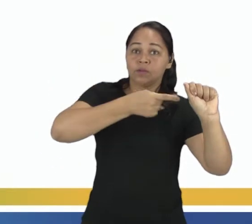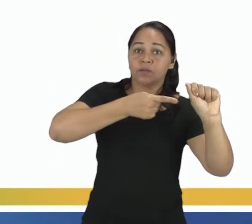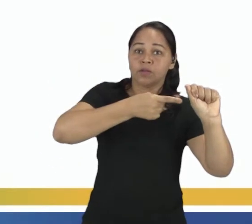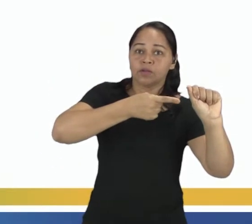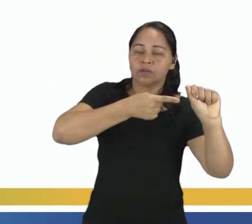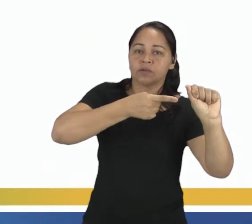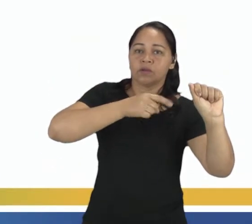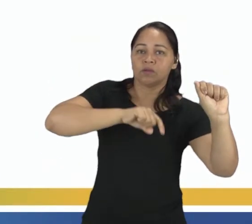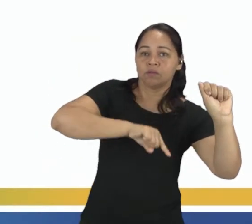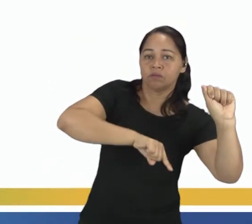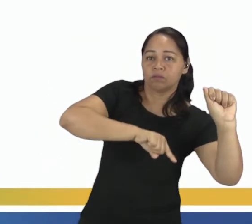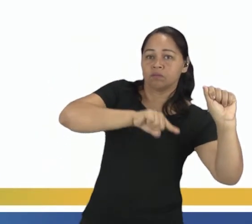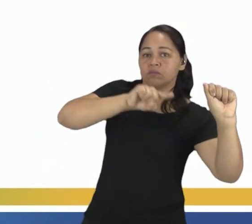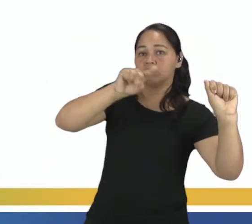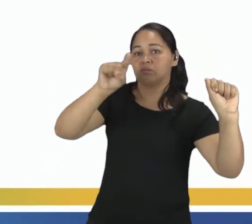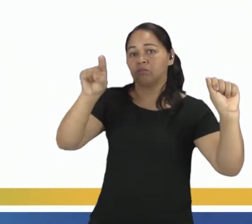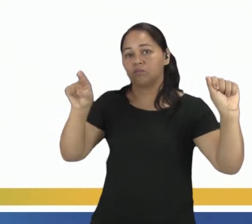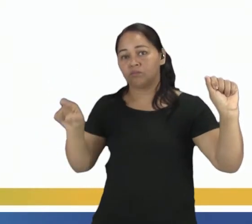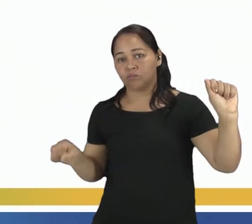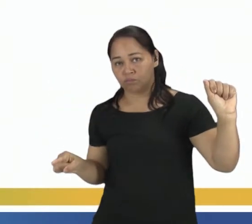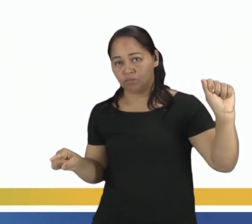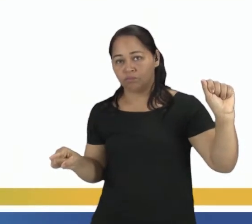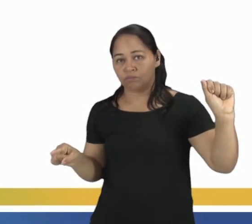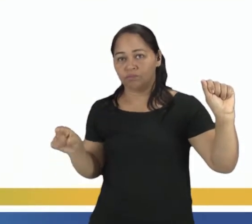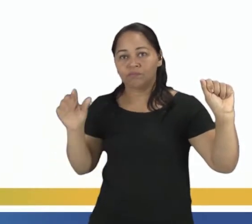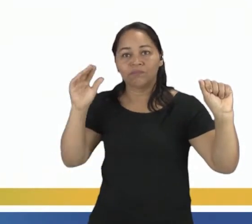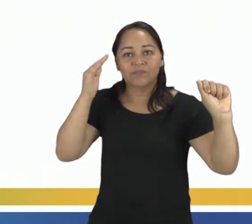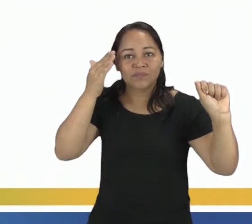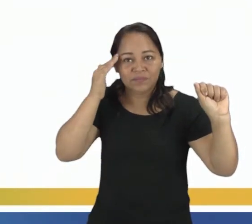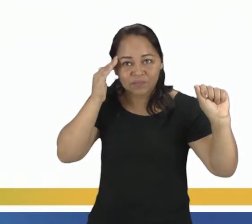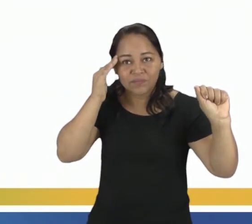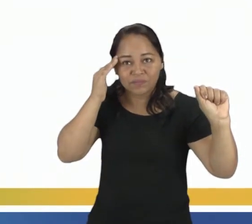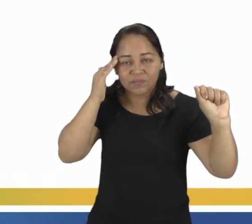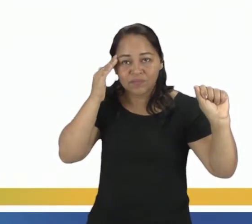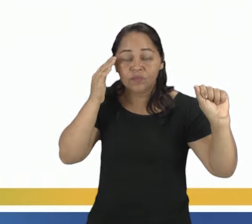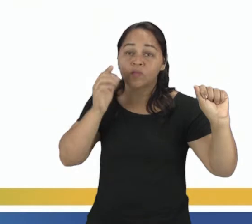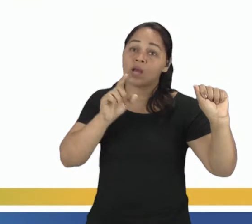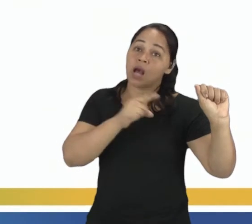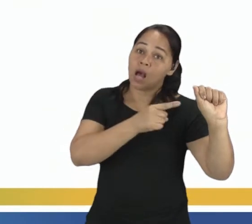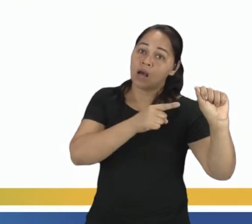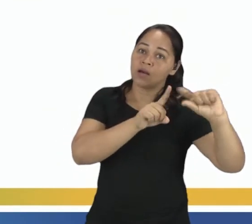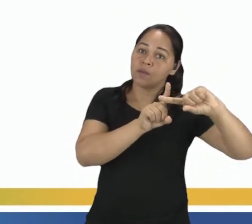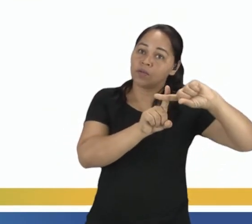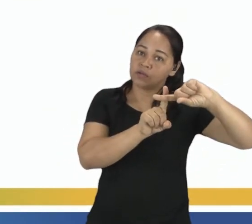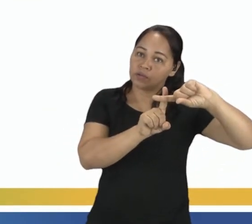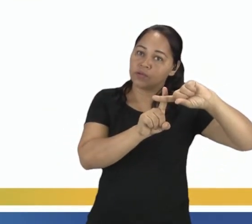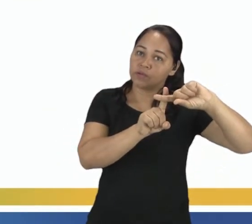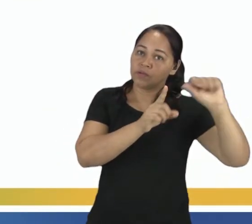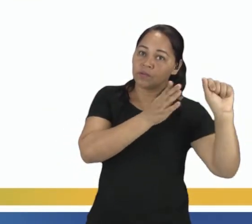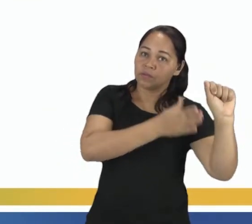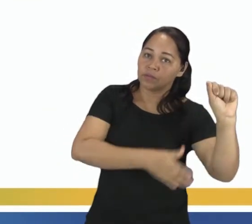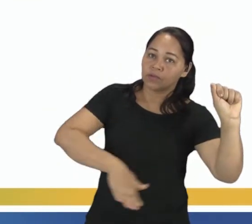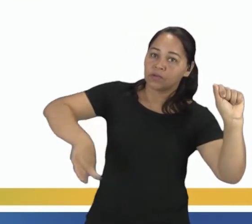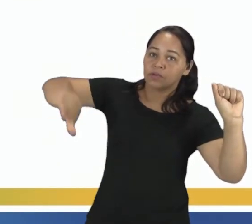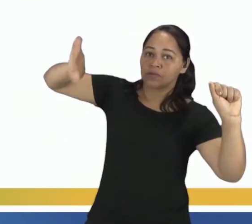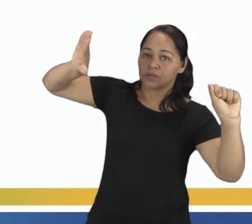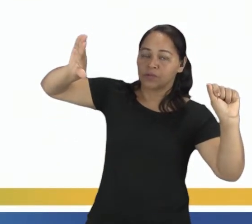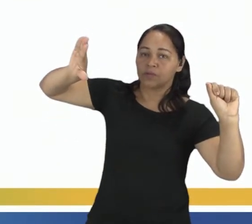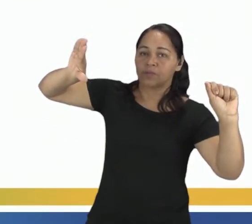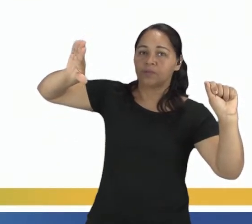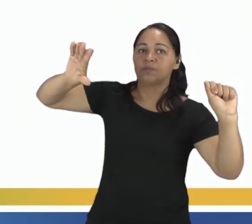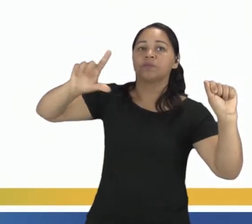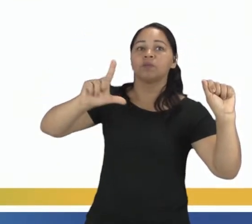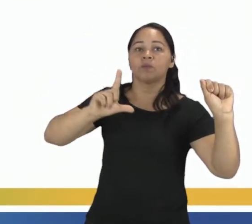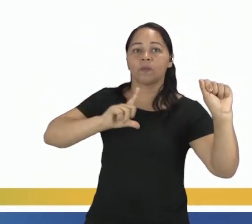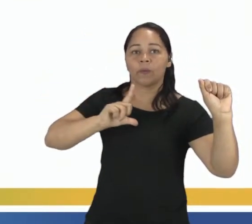triste. Então a gente vai ter uma parábola voltada para baixo. Como o a é positivo, concavidade voltada para cima, o vértice vai estar